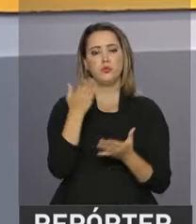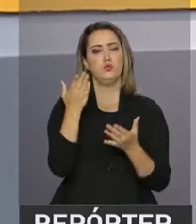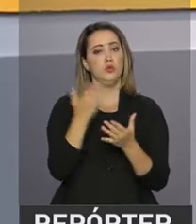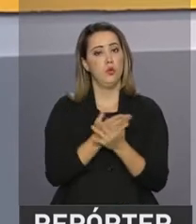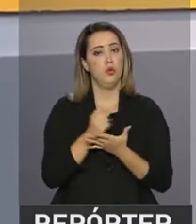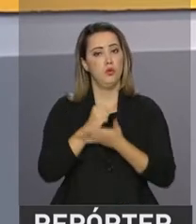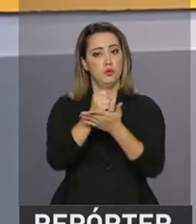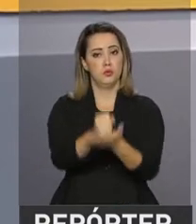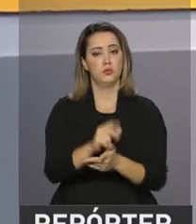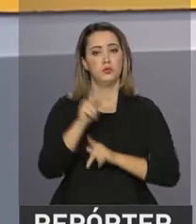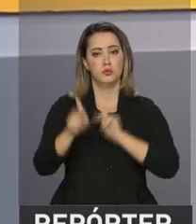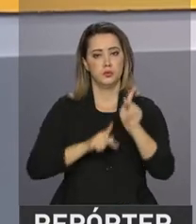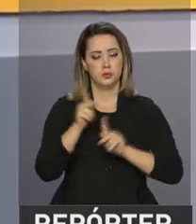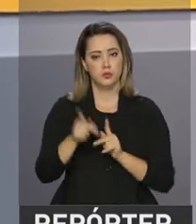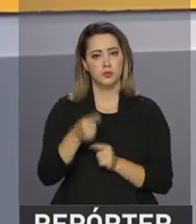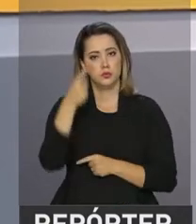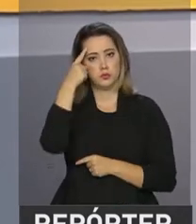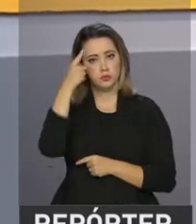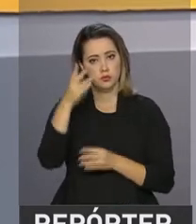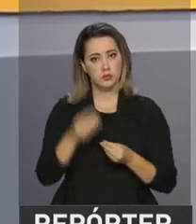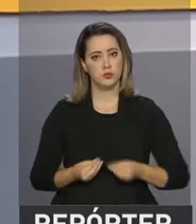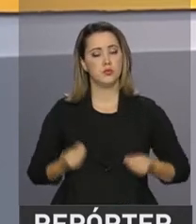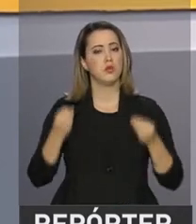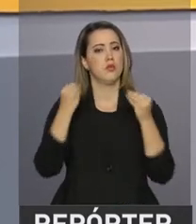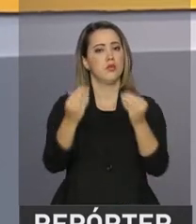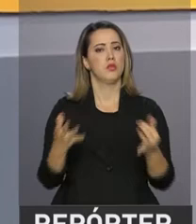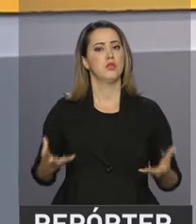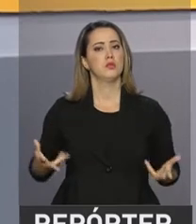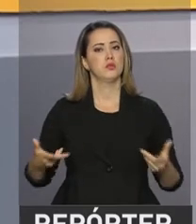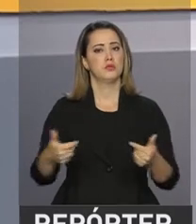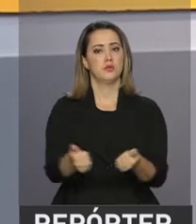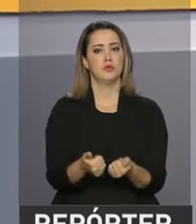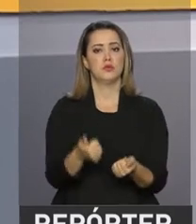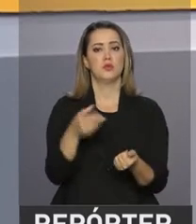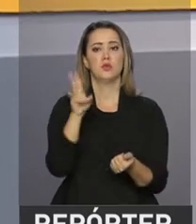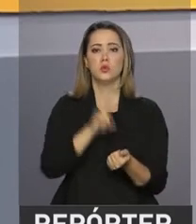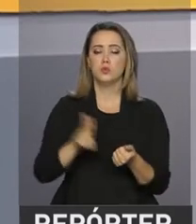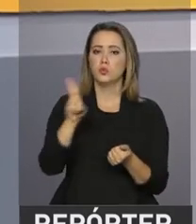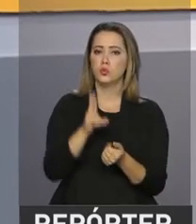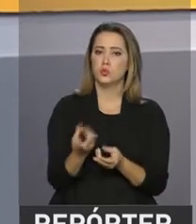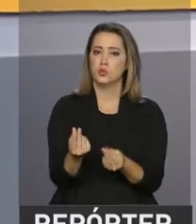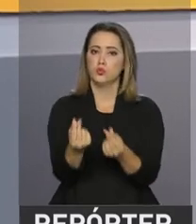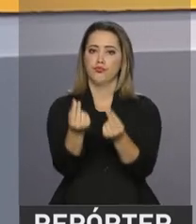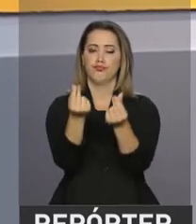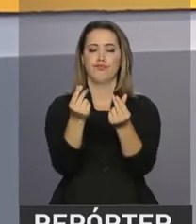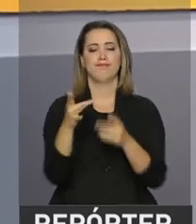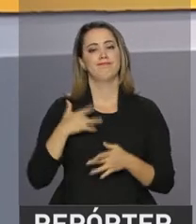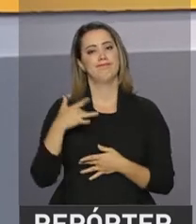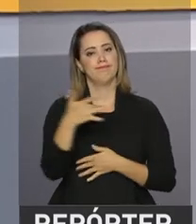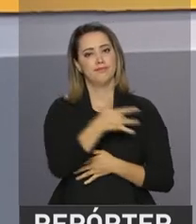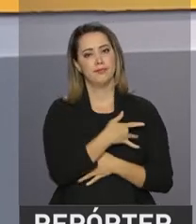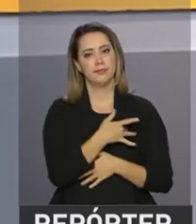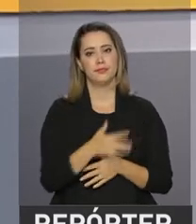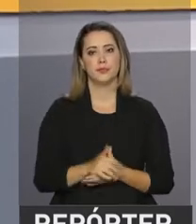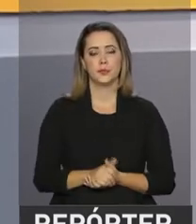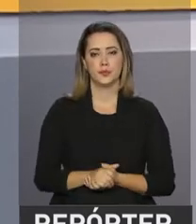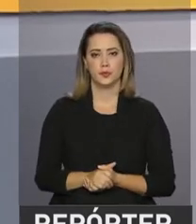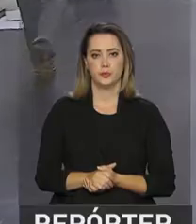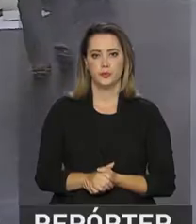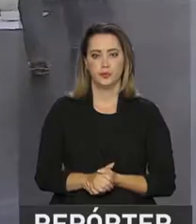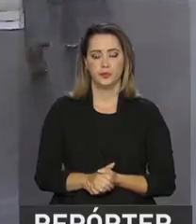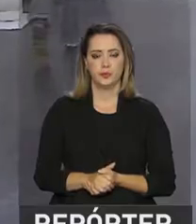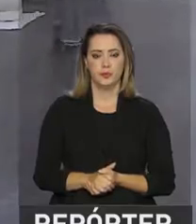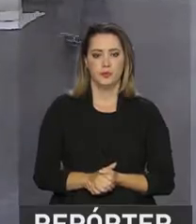oferecidos à população a idéia é garantir mais eficiência na aplicação dos recursos da saúde